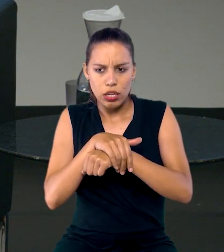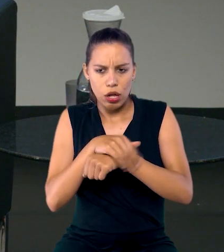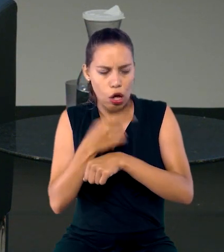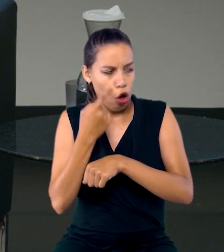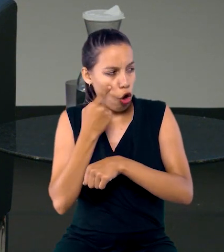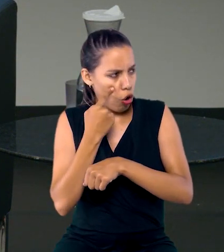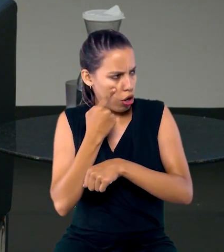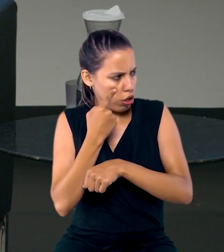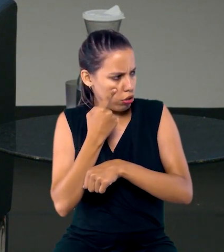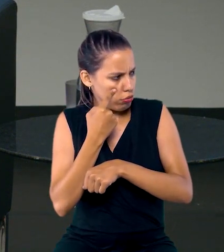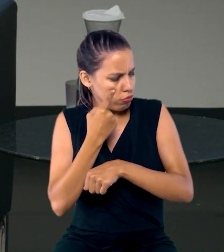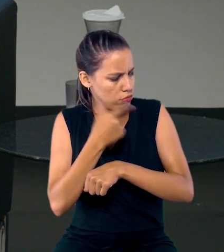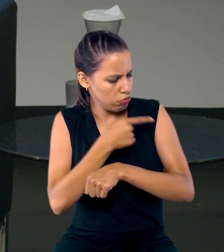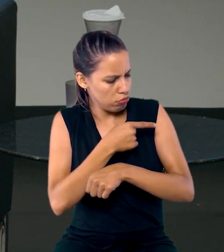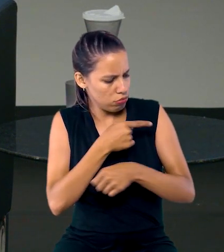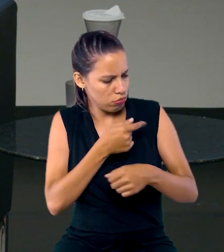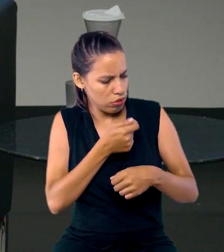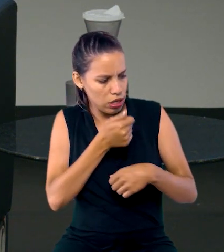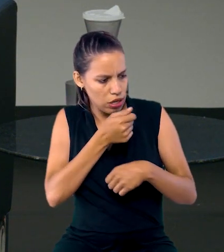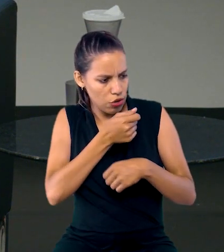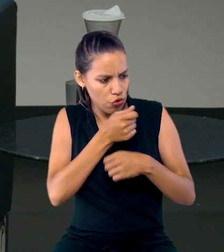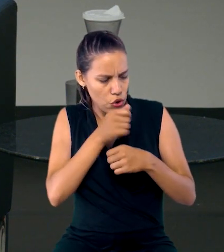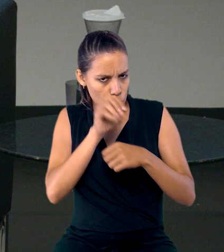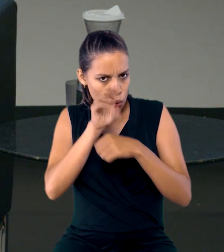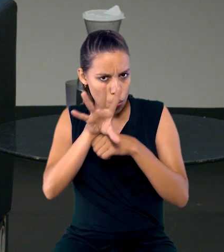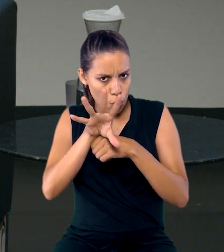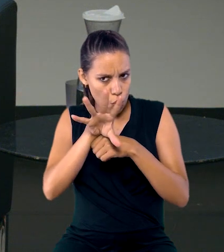E ela disse, desliga as lanternas.